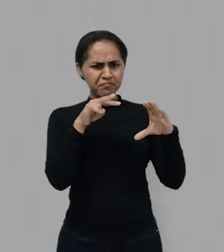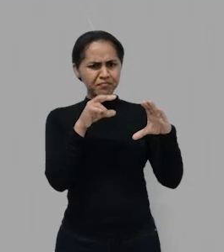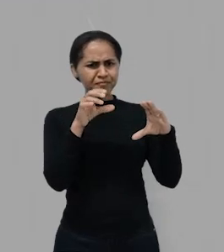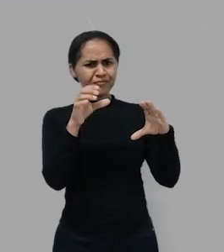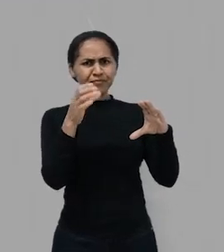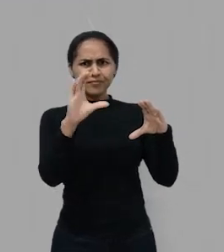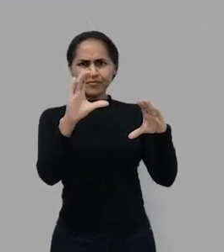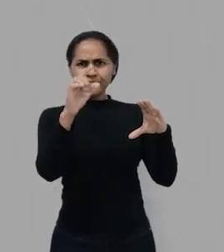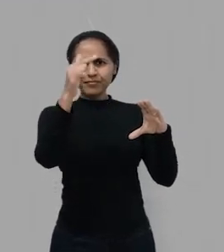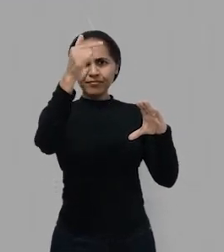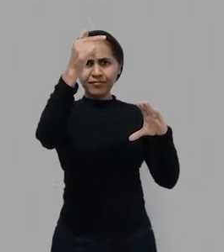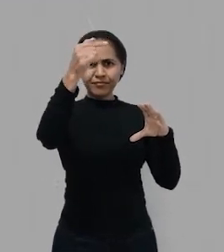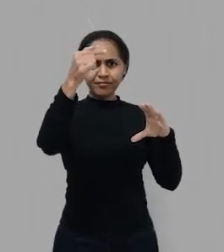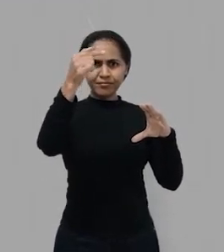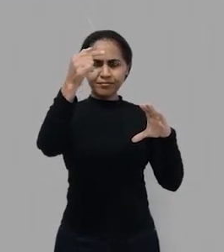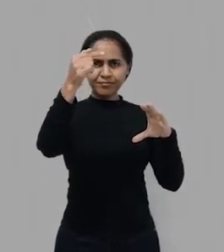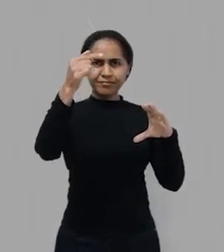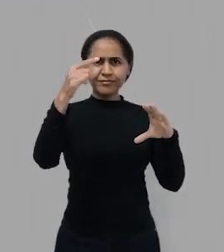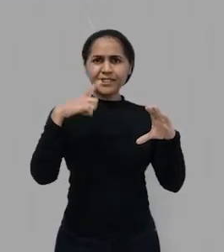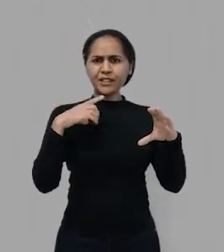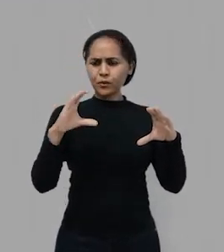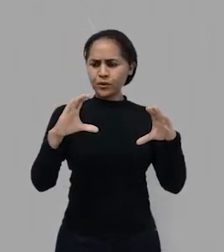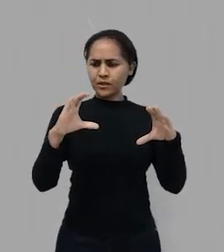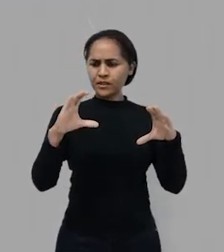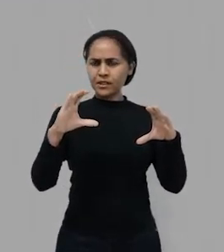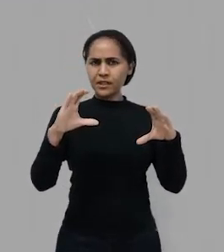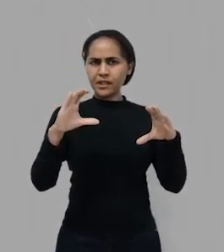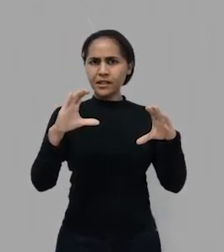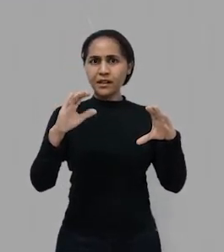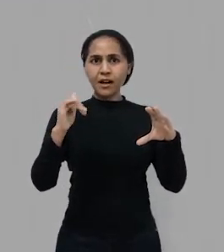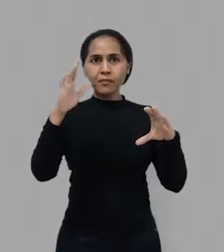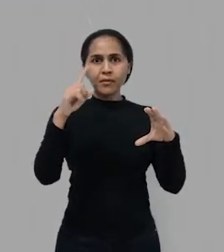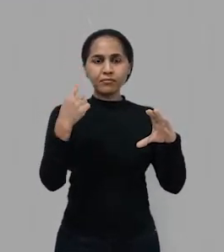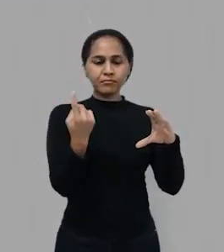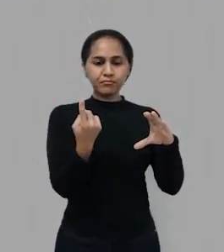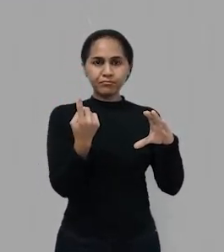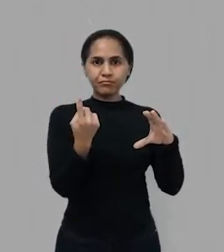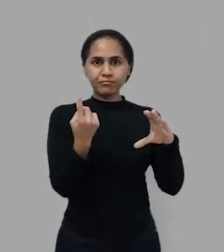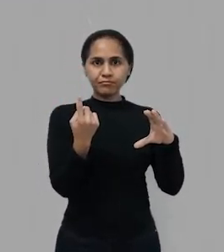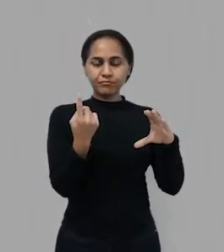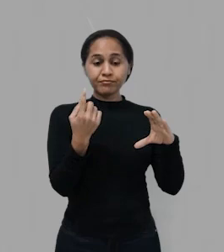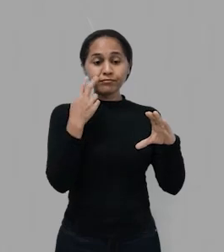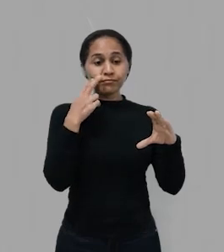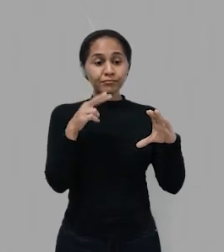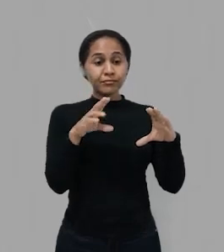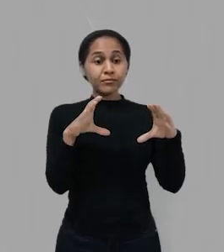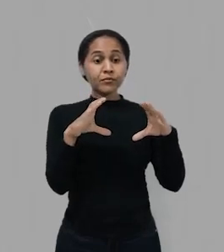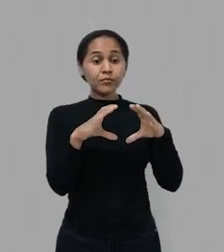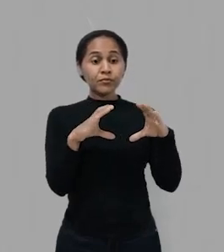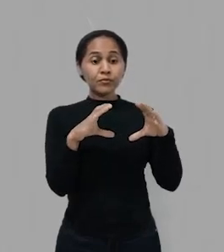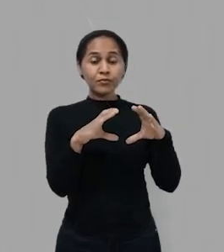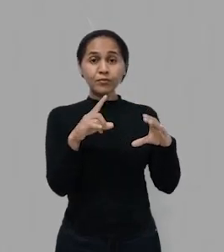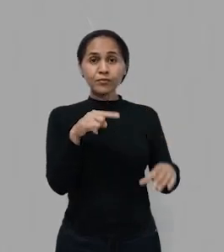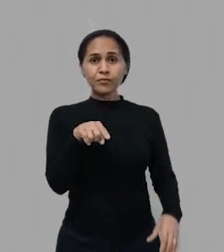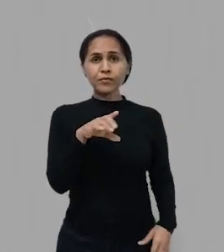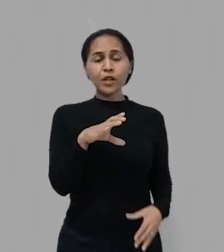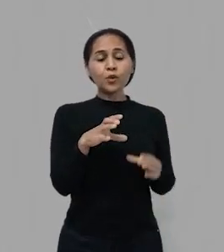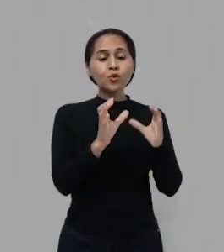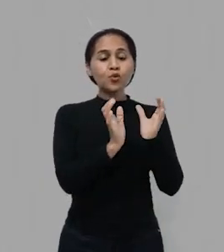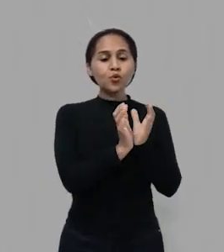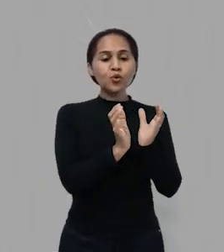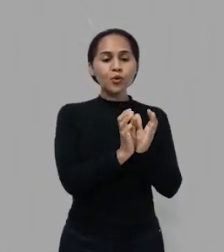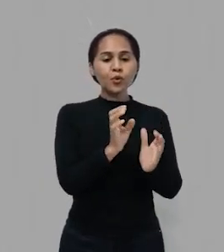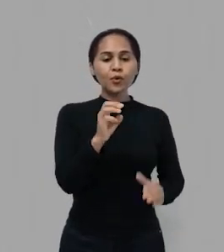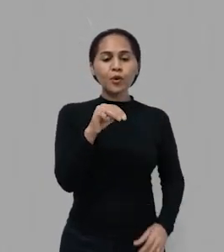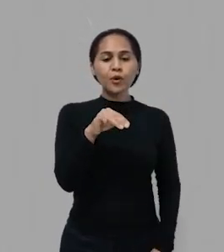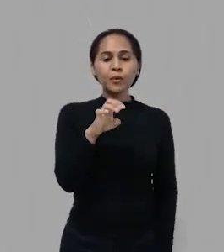a mais. Turma, esse carbono a mais é o grupo CH3, o grupo metil, certo? Então, na verdade, nós